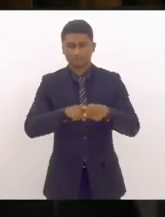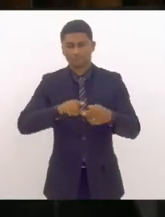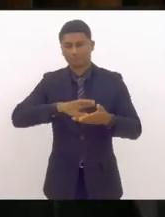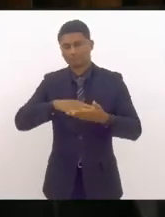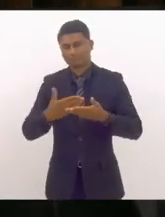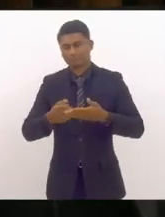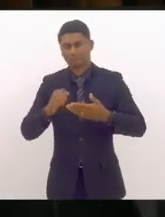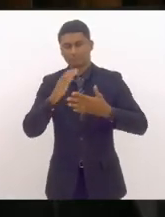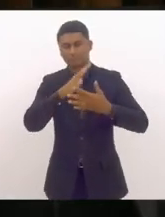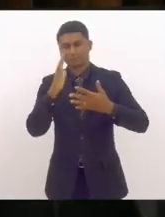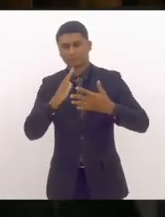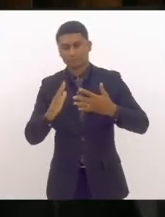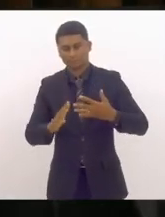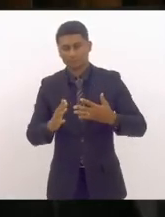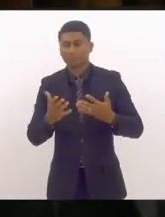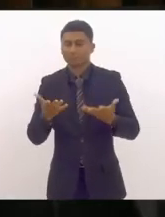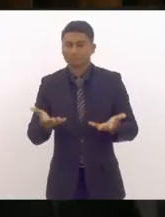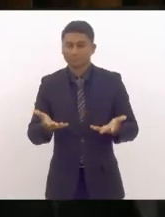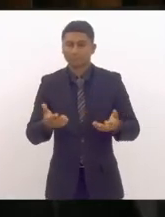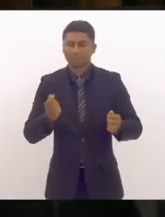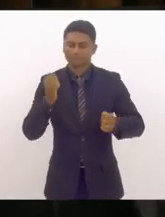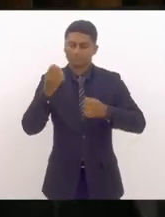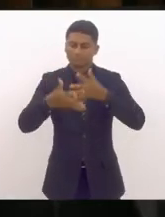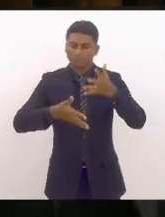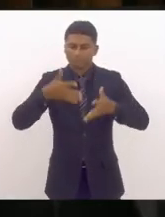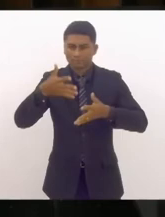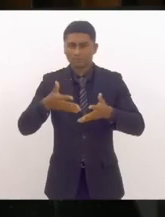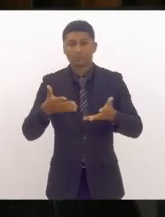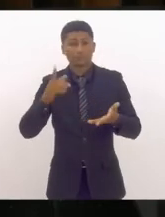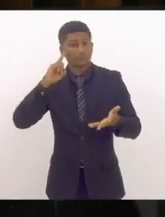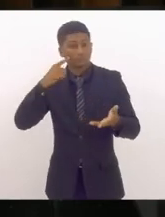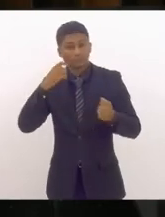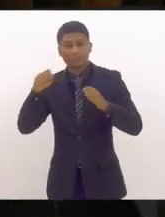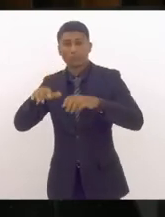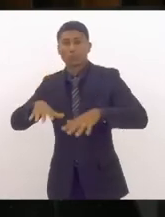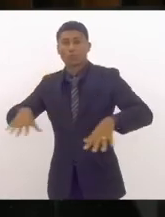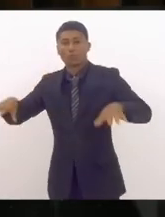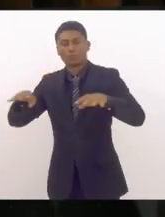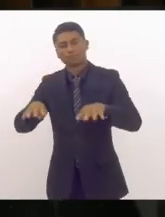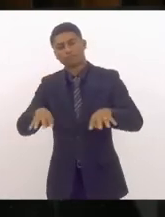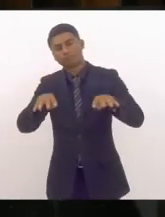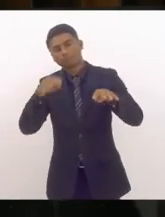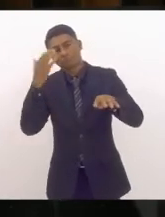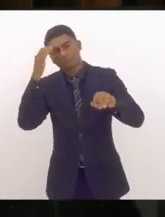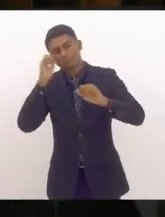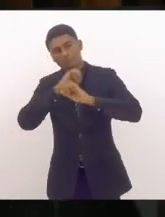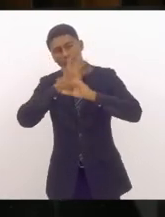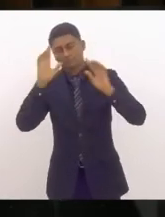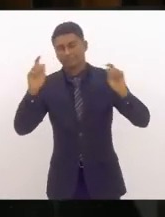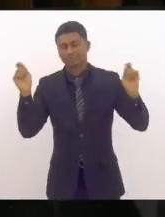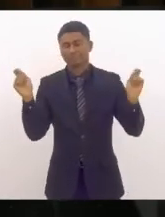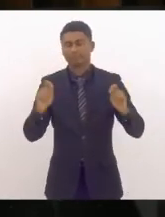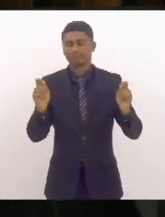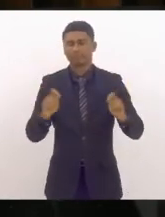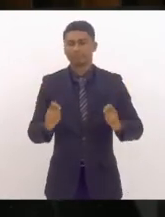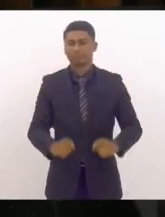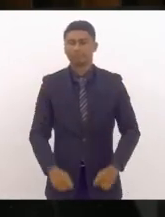intérprete da linguagem de Libras, que leva a nossa voz aos